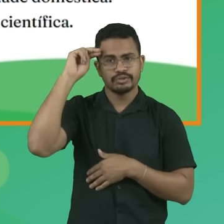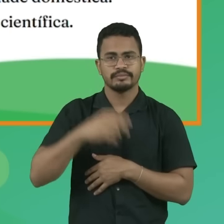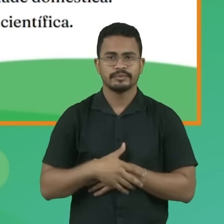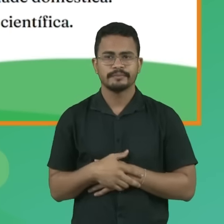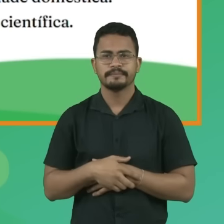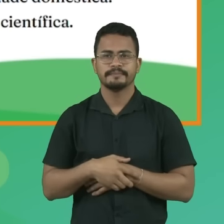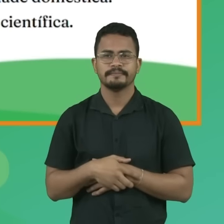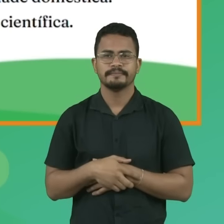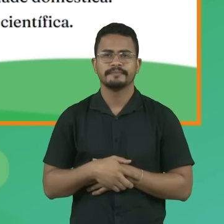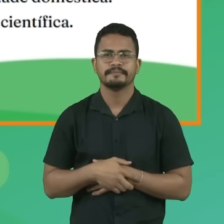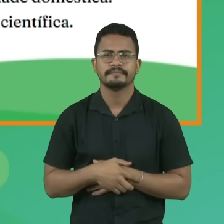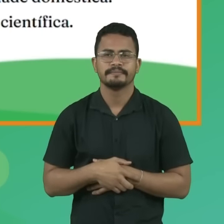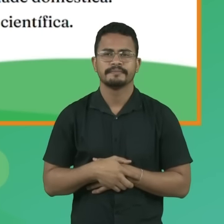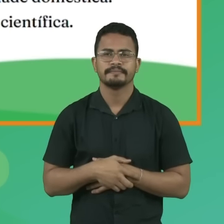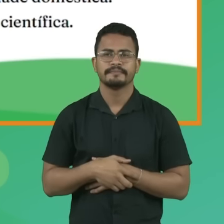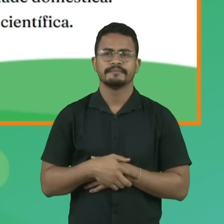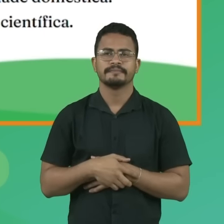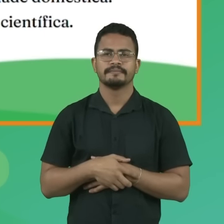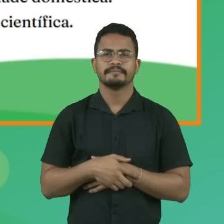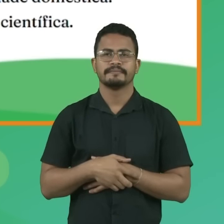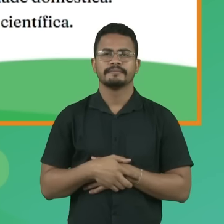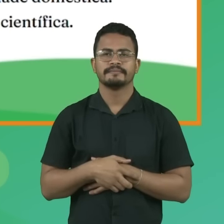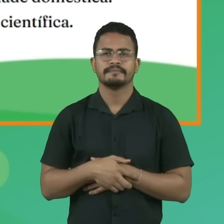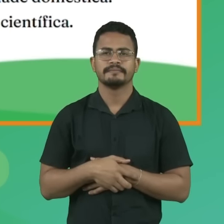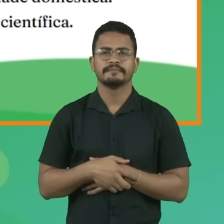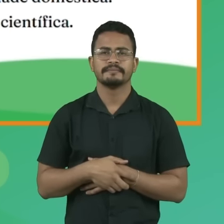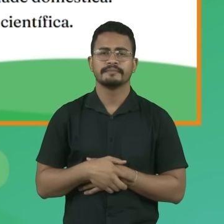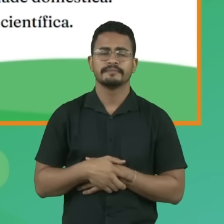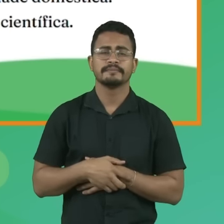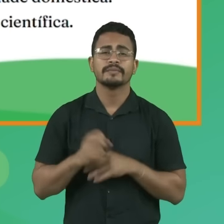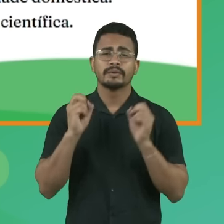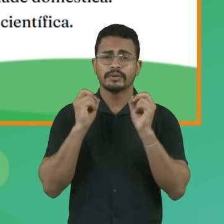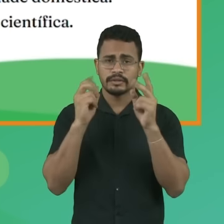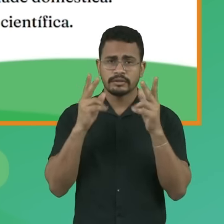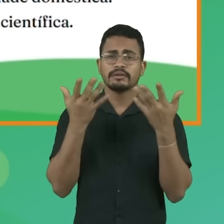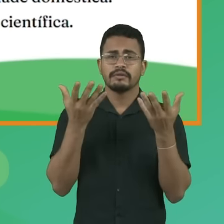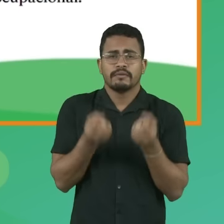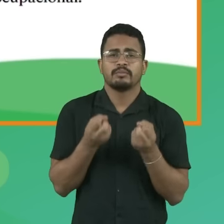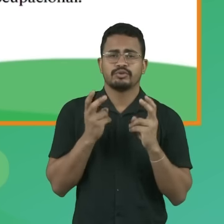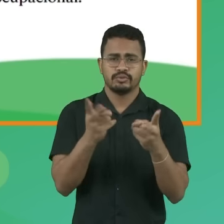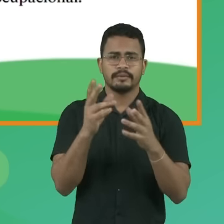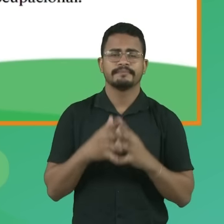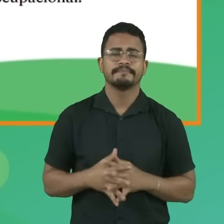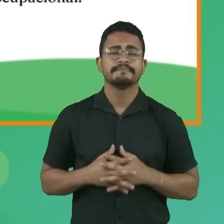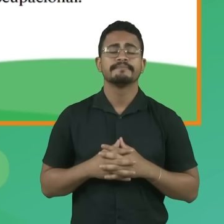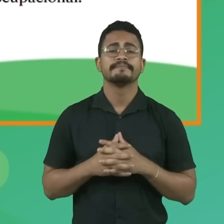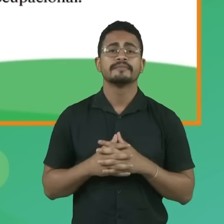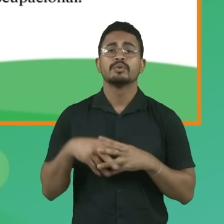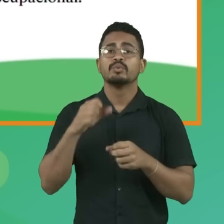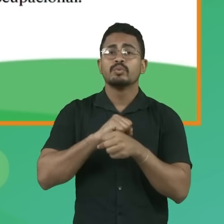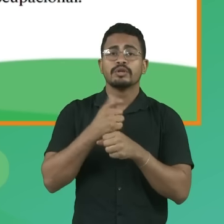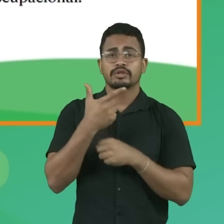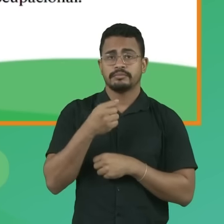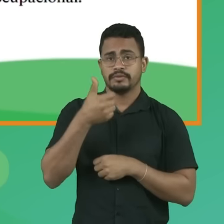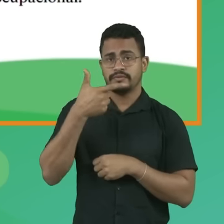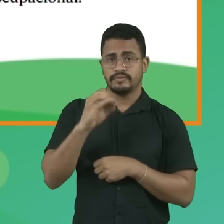Letra B. Ok? Então, vamos lá. Seguindo. Em 2020,